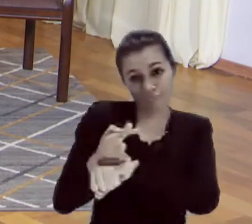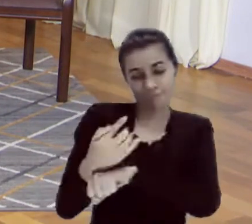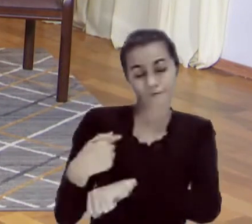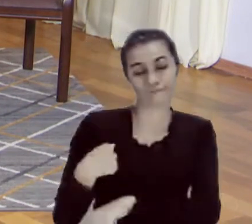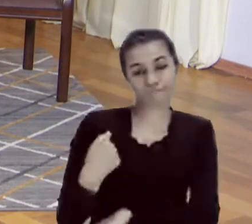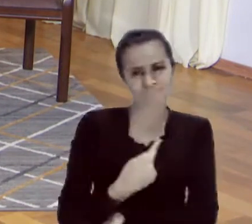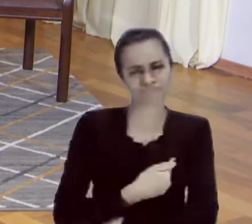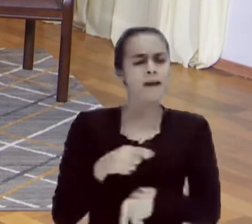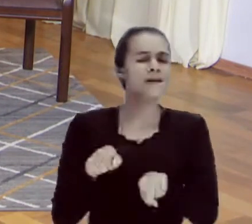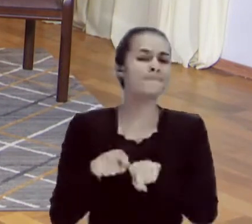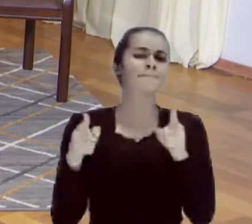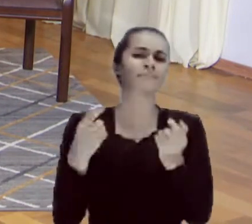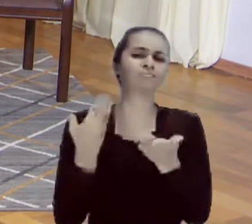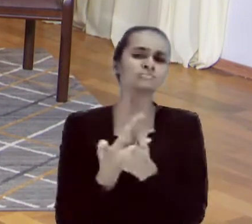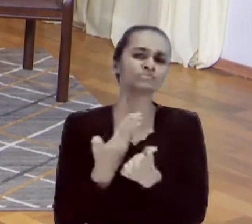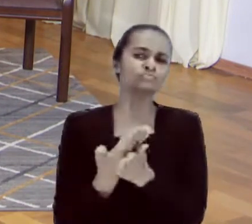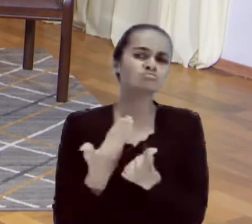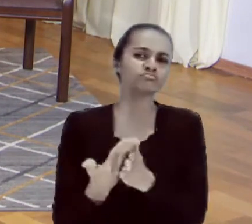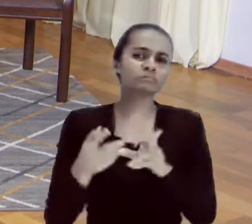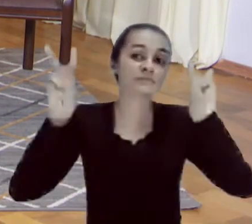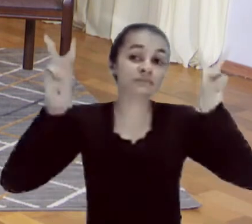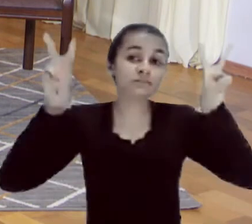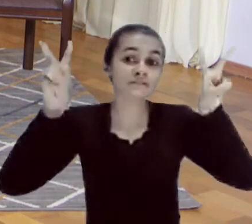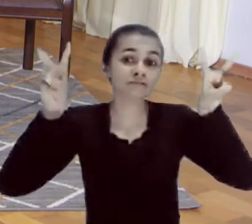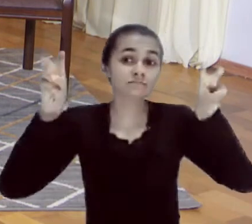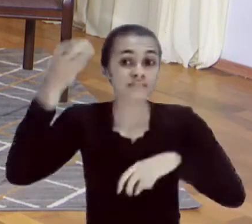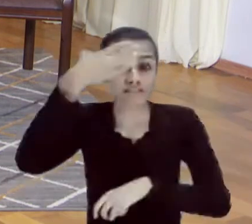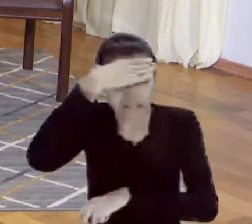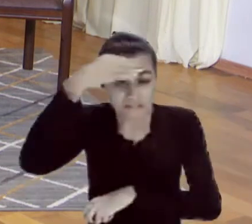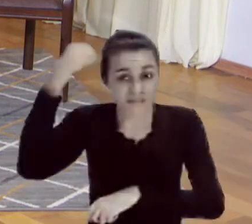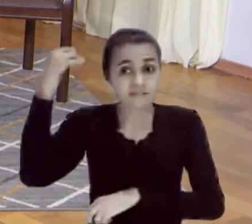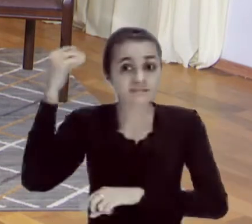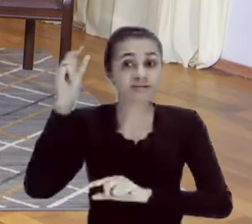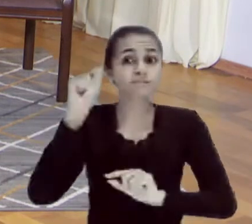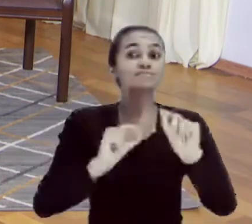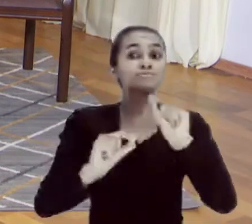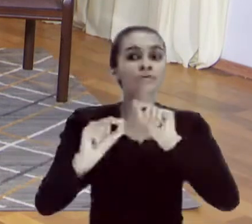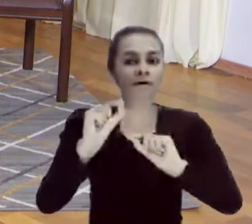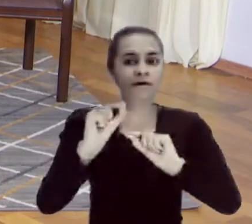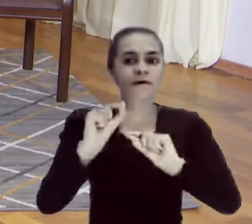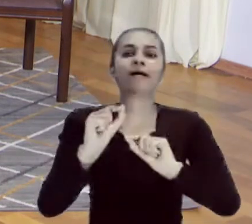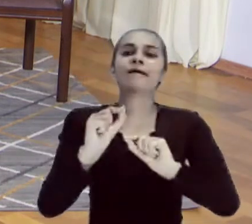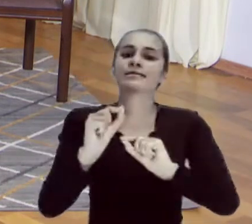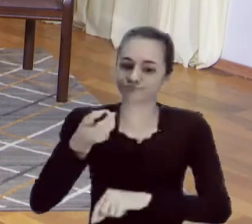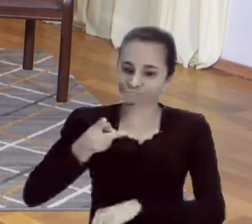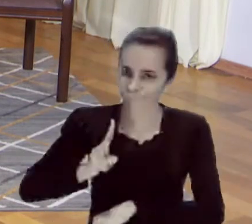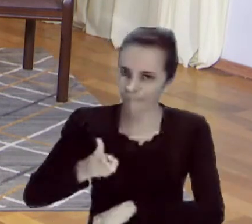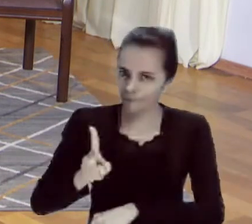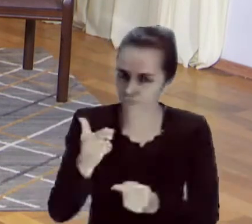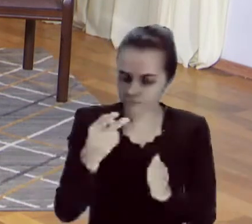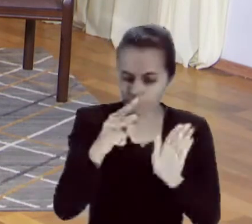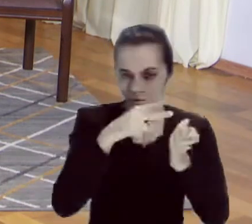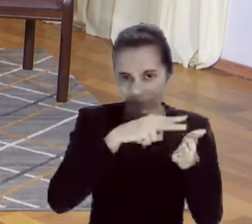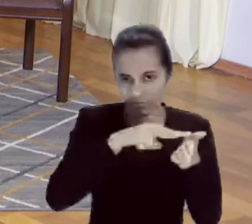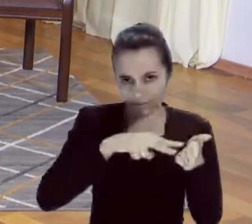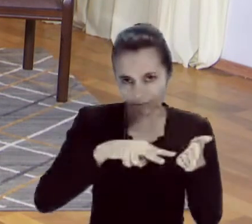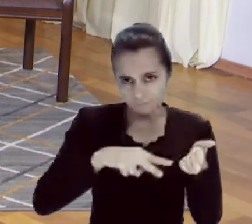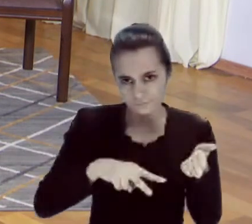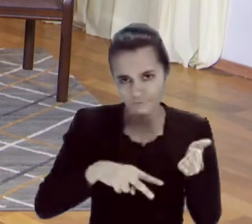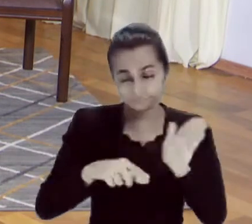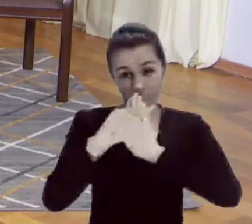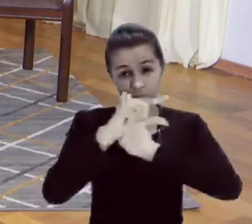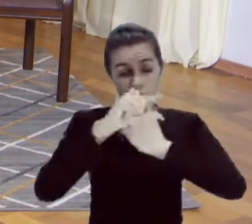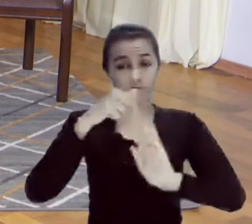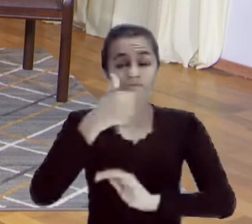esse tema, nós esquecemos muitas vezes de continuar a leitura. Porque perceba, no verso 10 de Efésios,